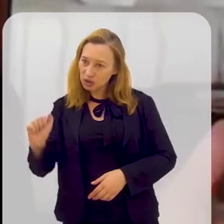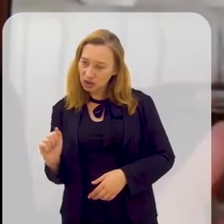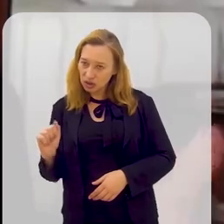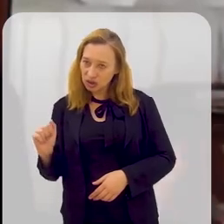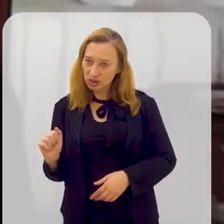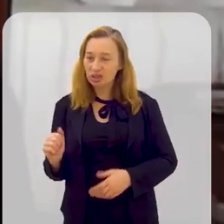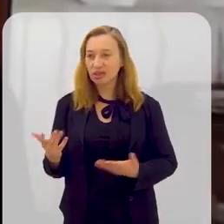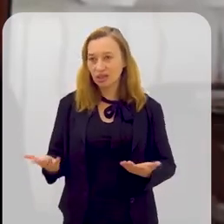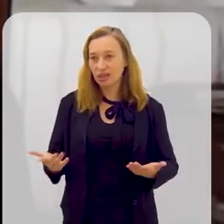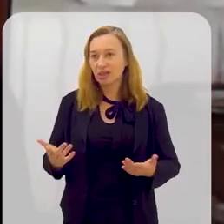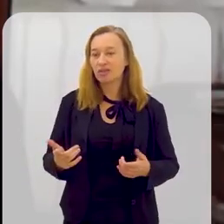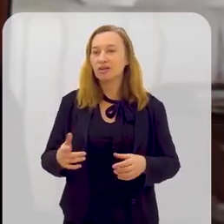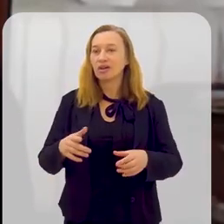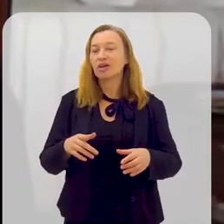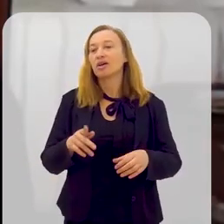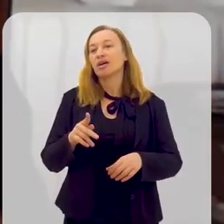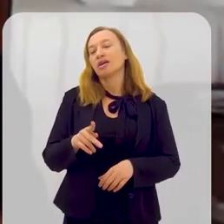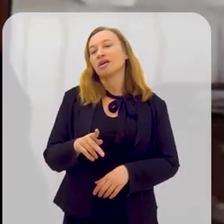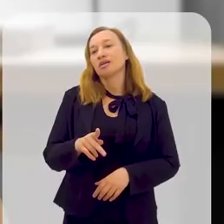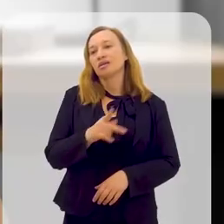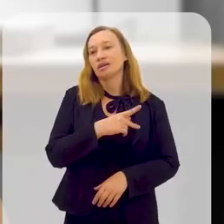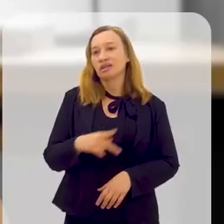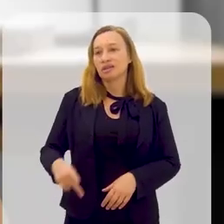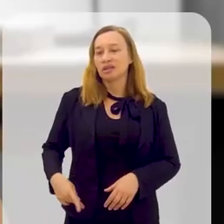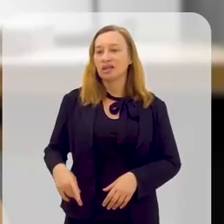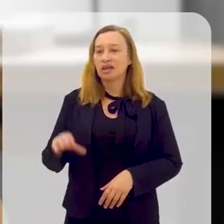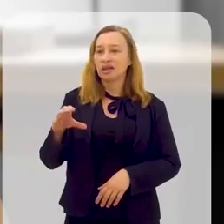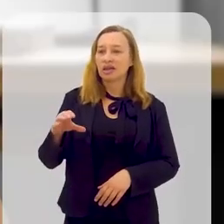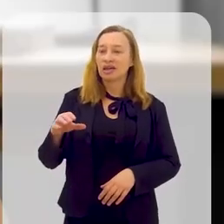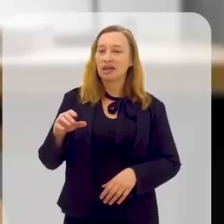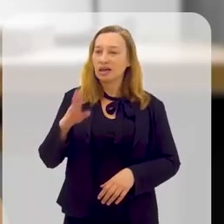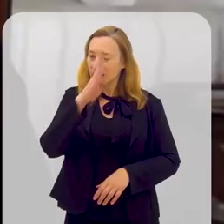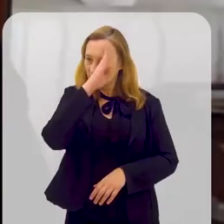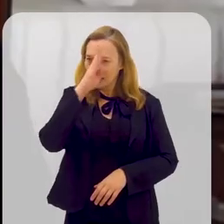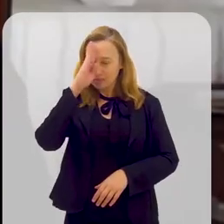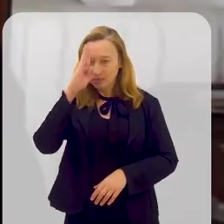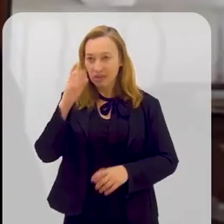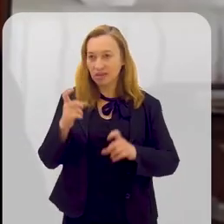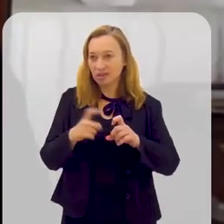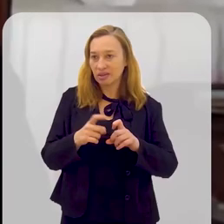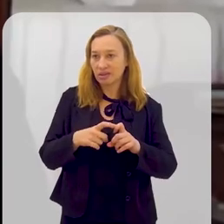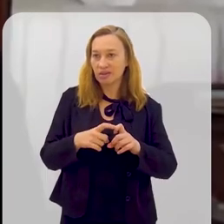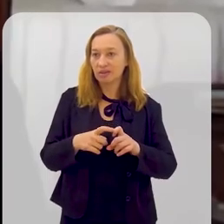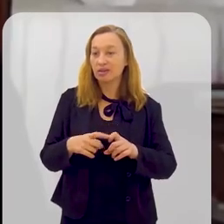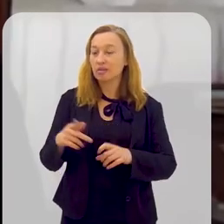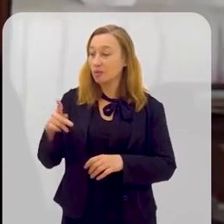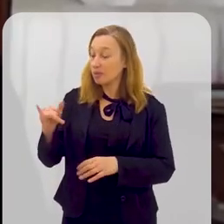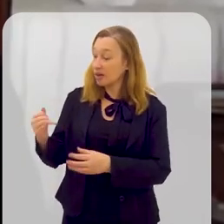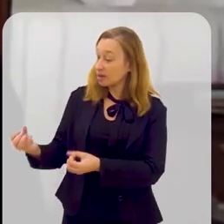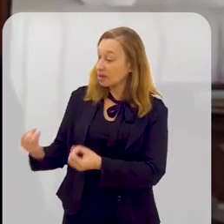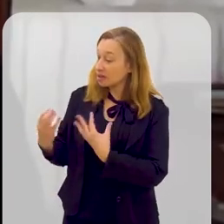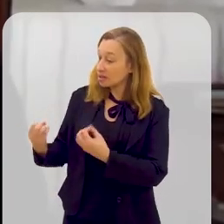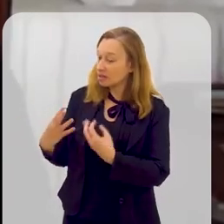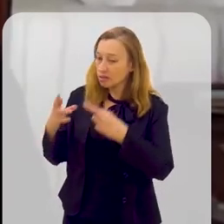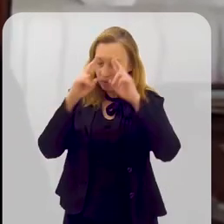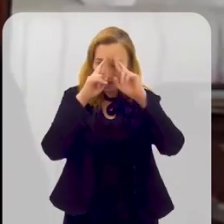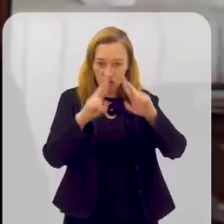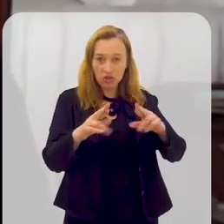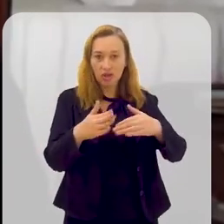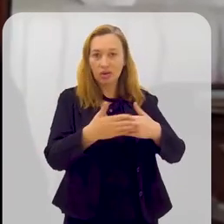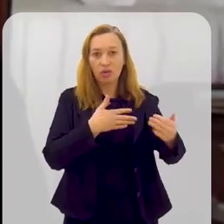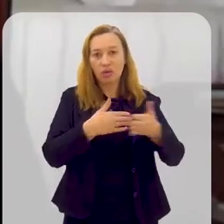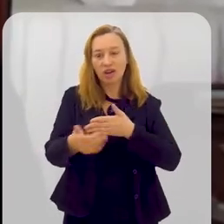presidente da academia Nacional de medicina o meu pai ele nos ensinou a ter respeito